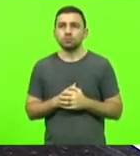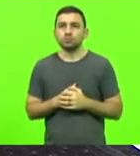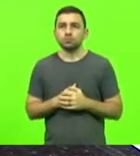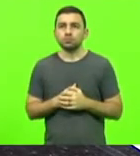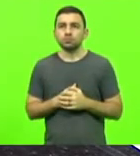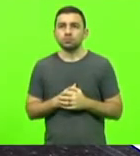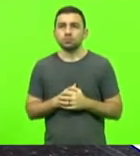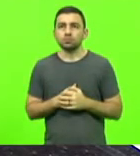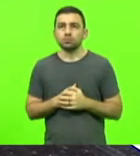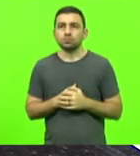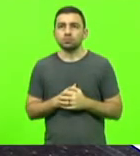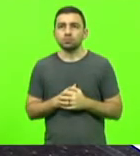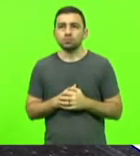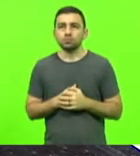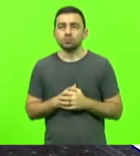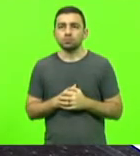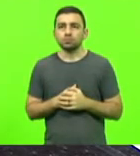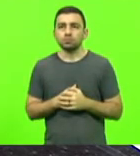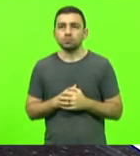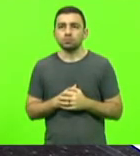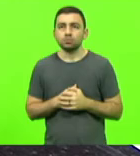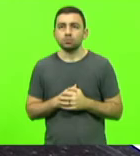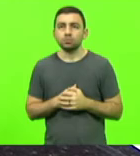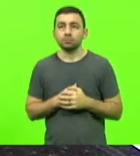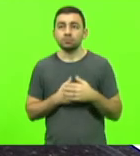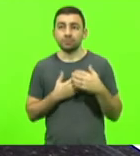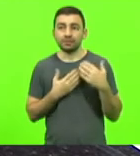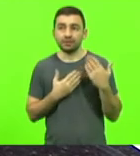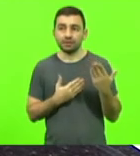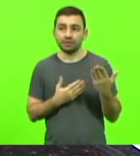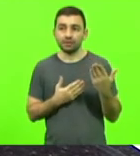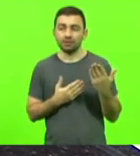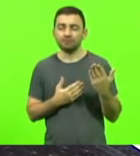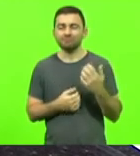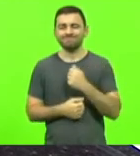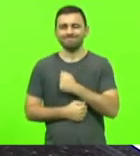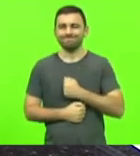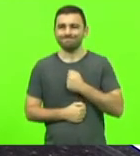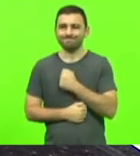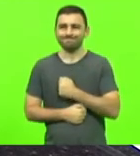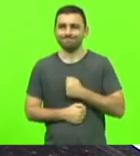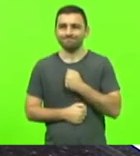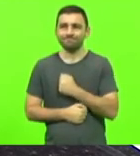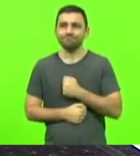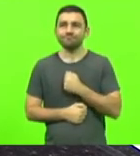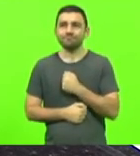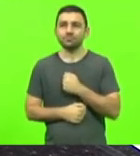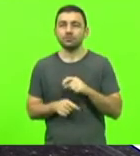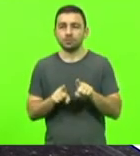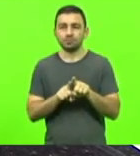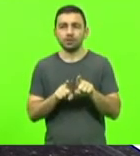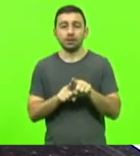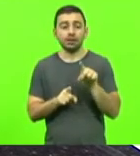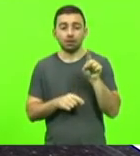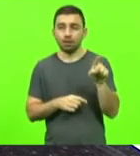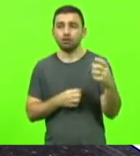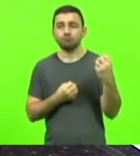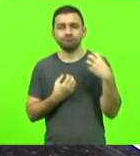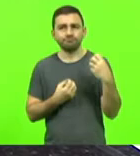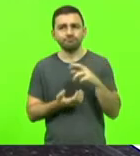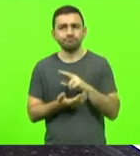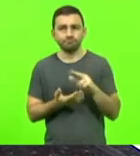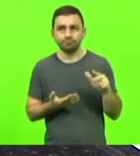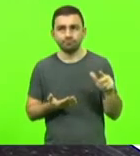Mais um minuto para o deputado Gerri. E o Aldo deixou muita saudade, mas deixou ensinamentos, e nós